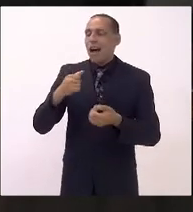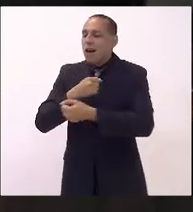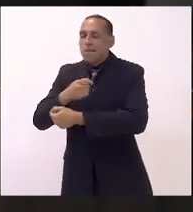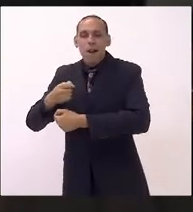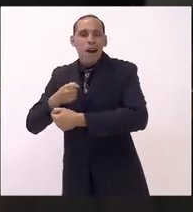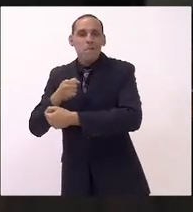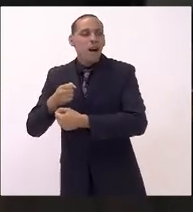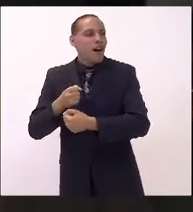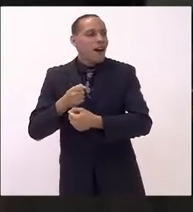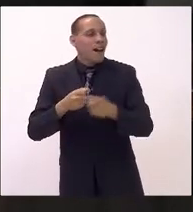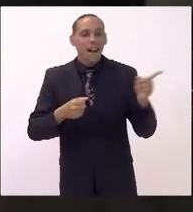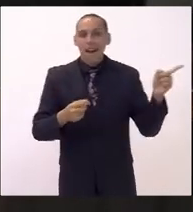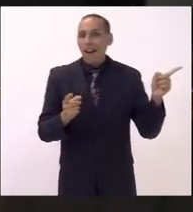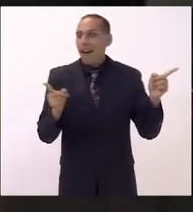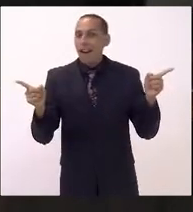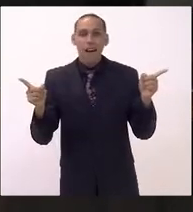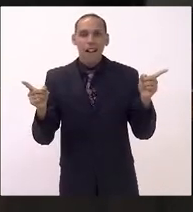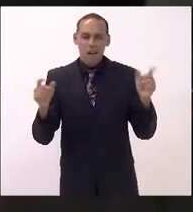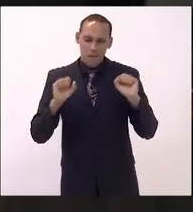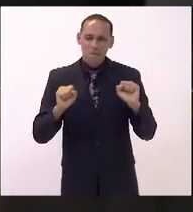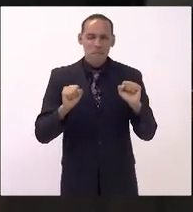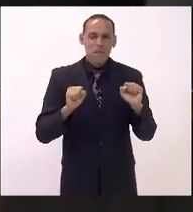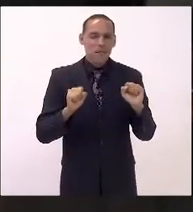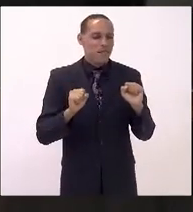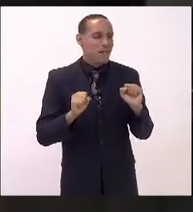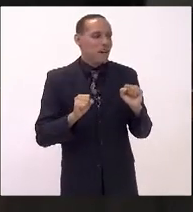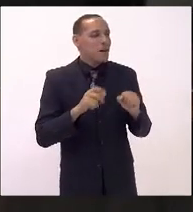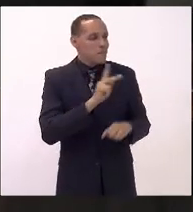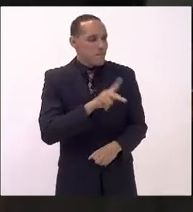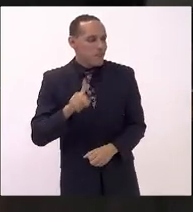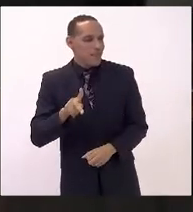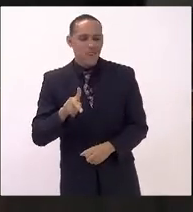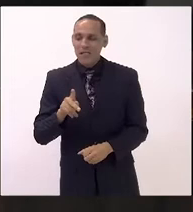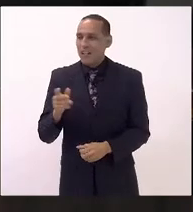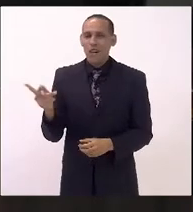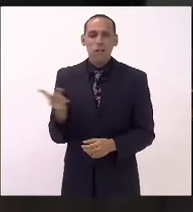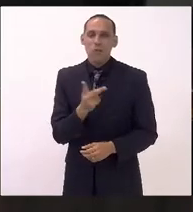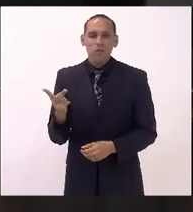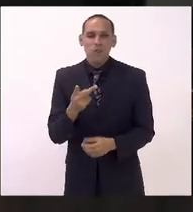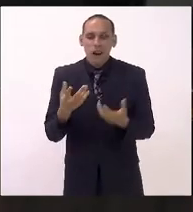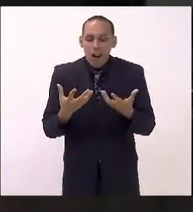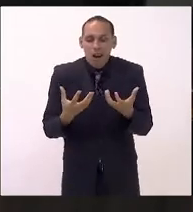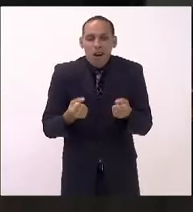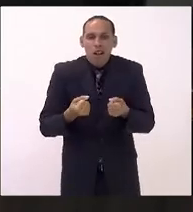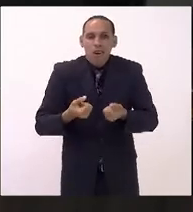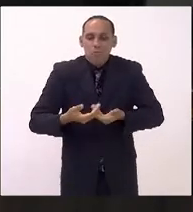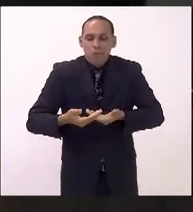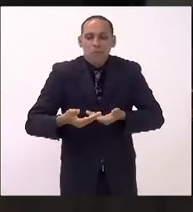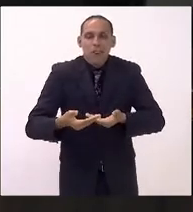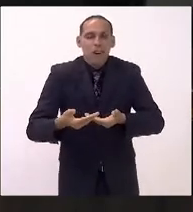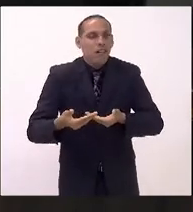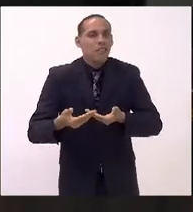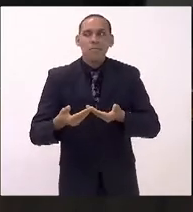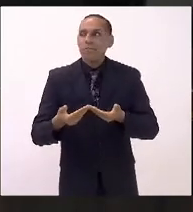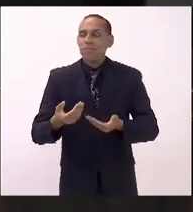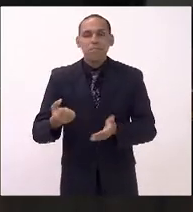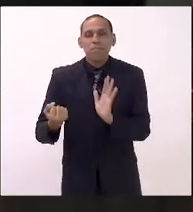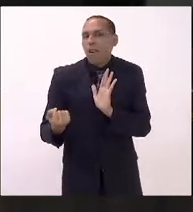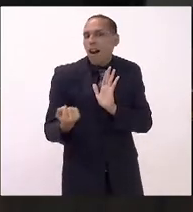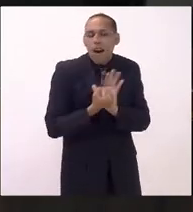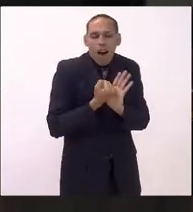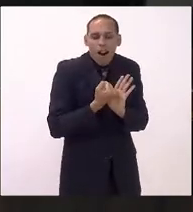e Ivani, me permita chamar assim, professor Ivani, nos recebe. E uma das coisas que me marcou